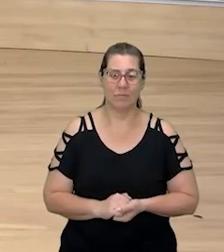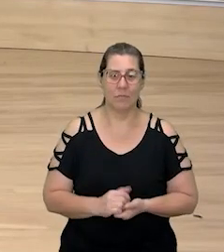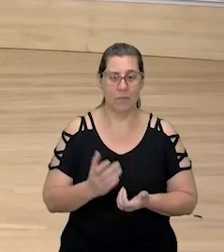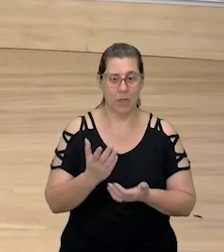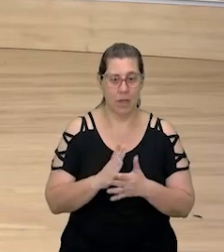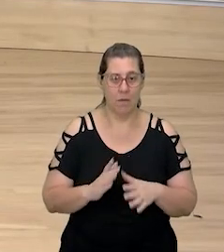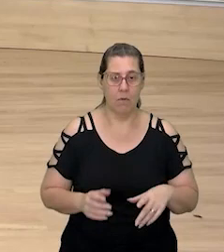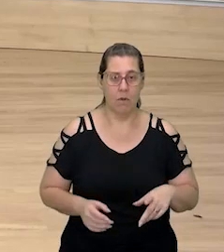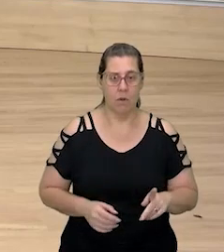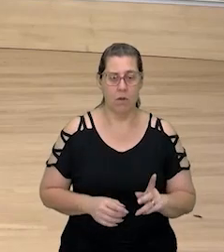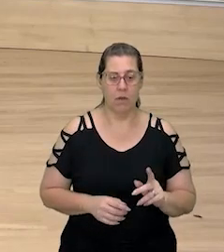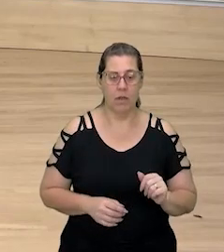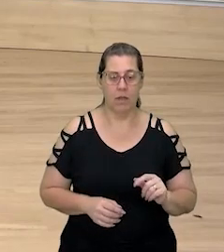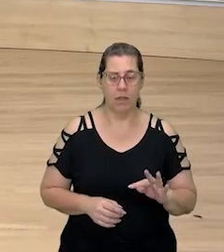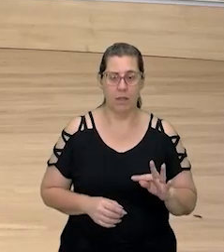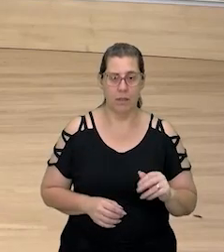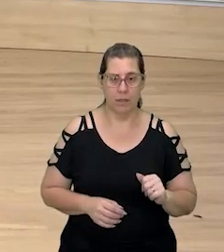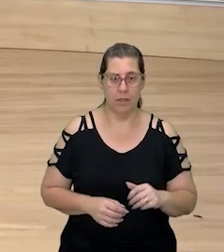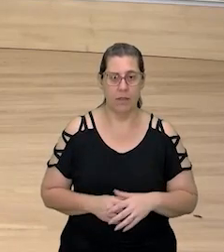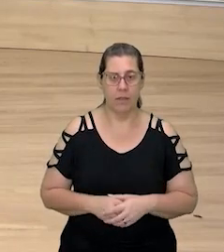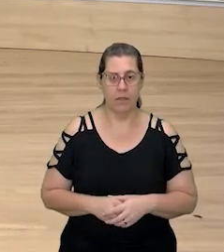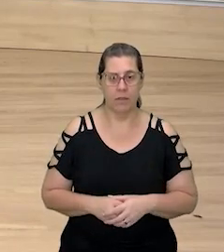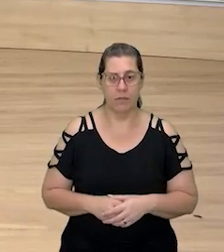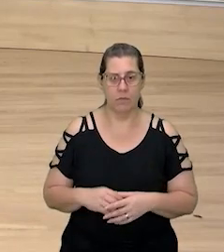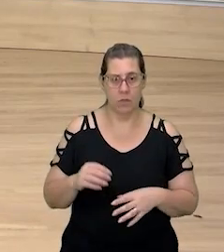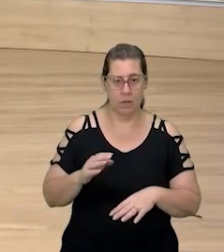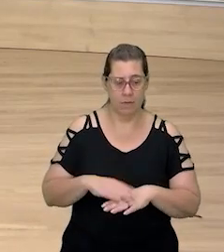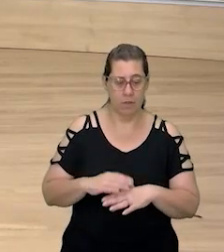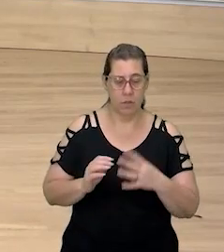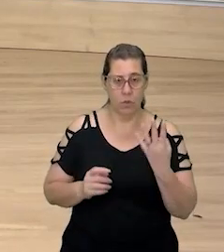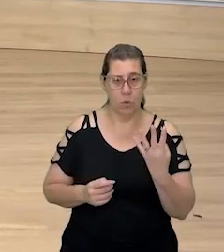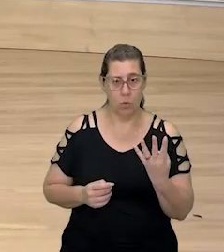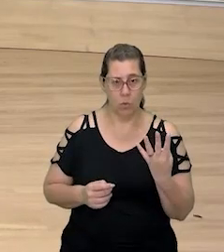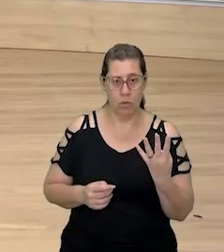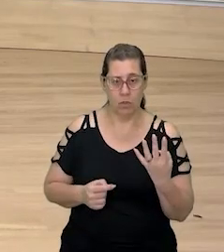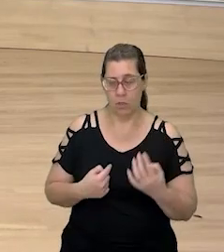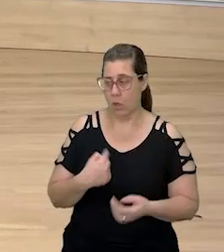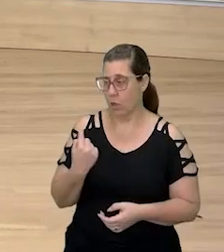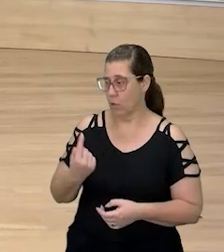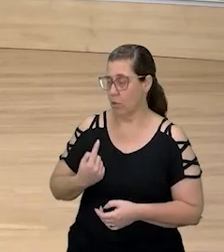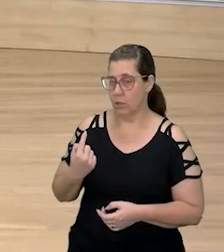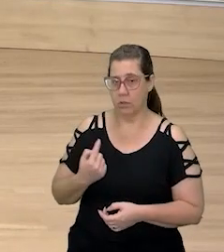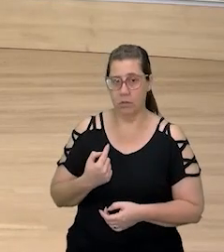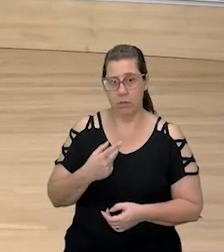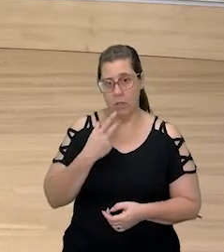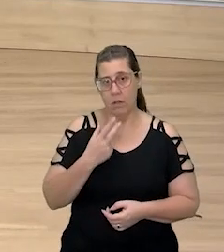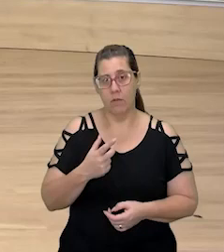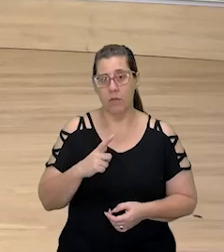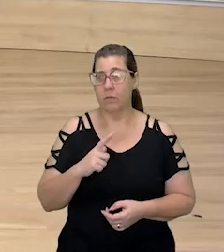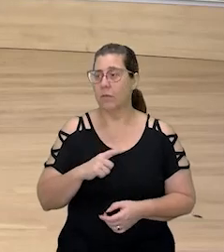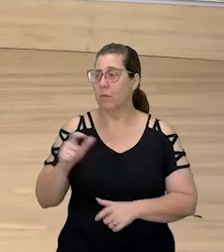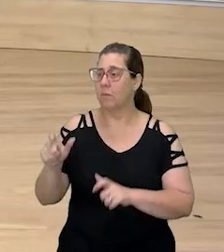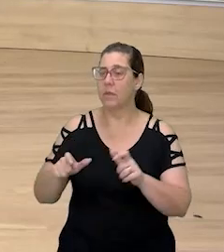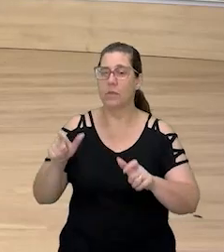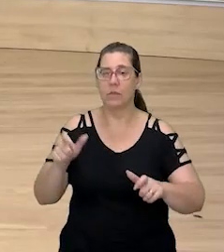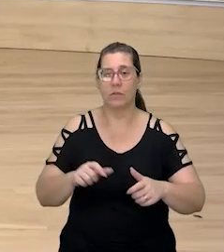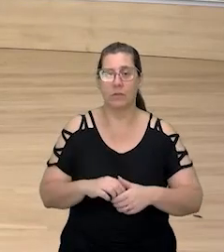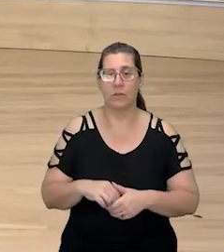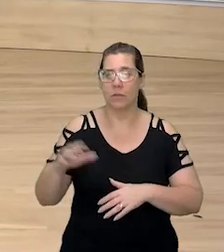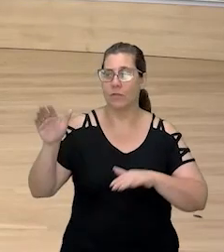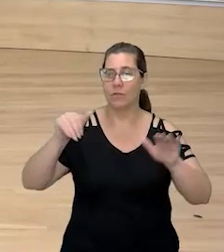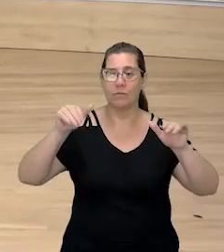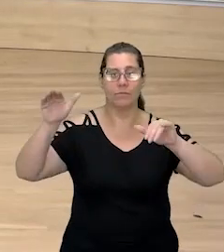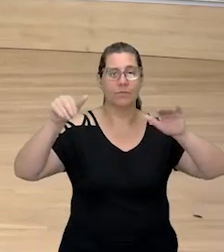kata. Então, mas olha só, você fez isso com quatro pessoas e só tenho eu. Por que você não me disse que precisava de mais pessoas? É, vamos chamar